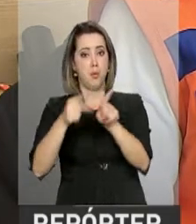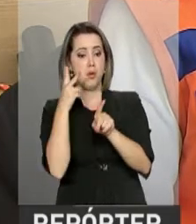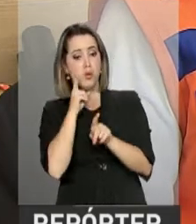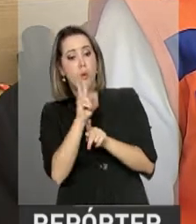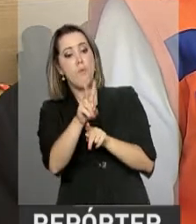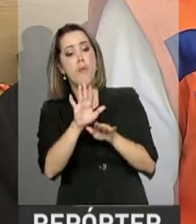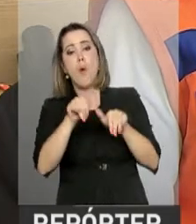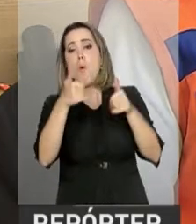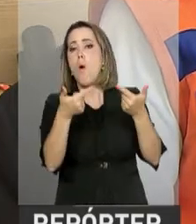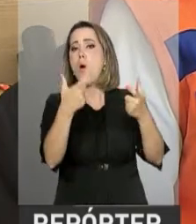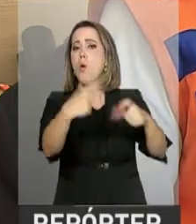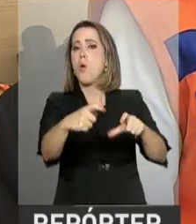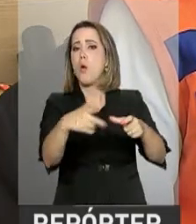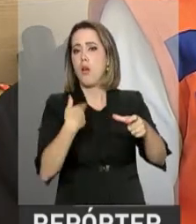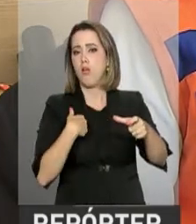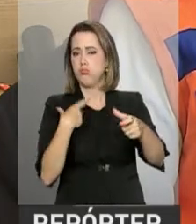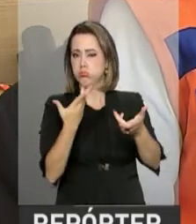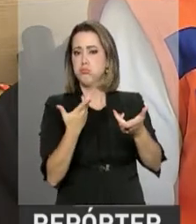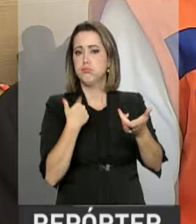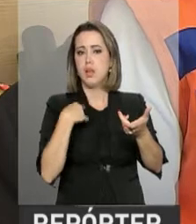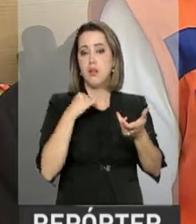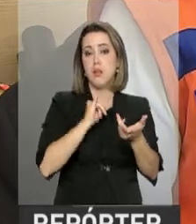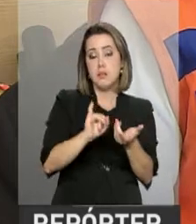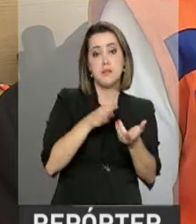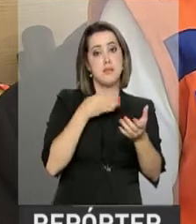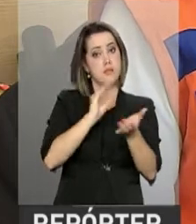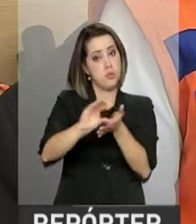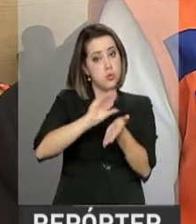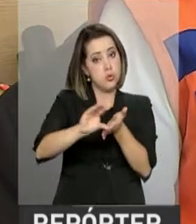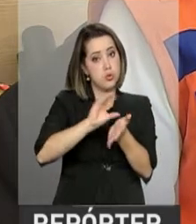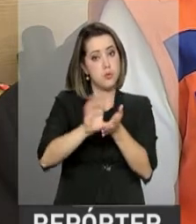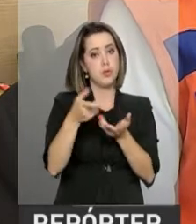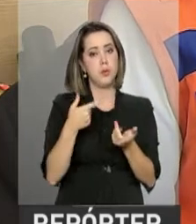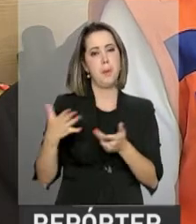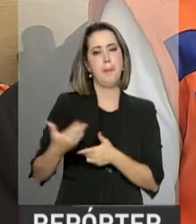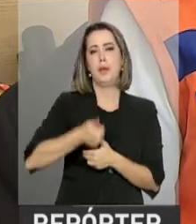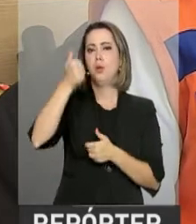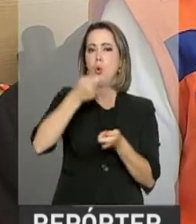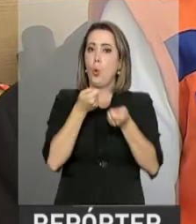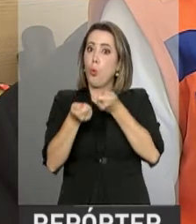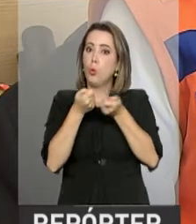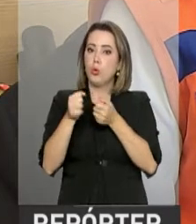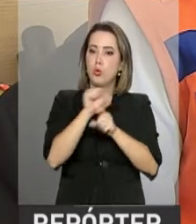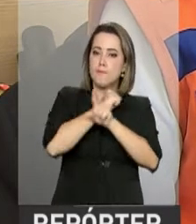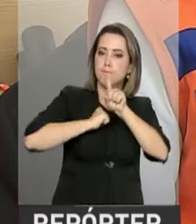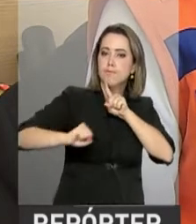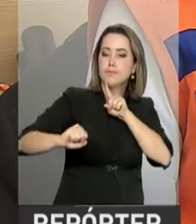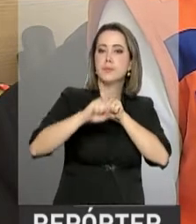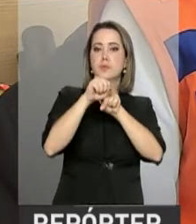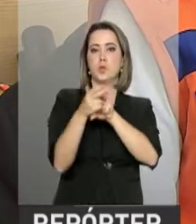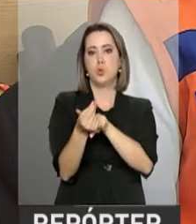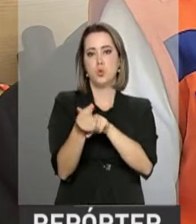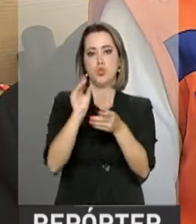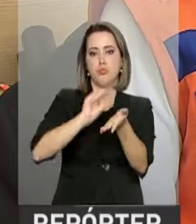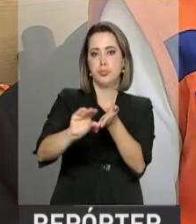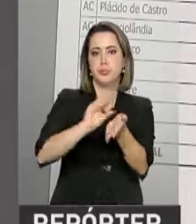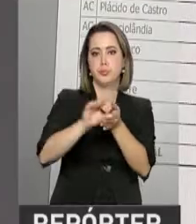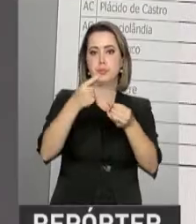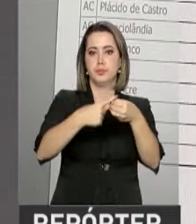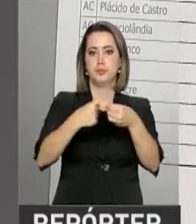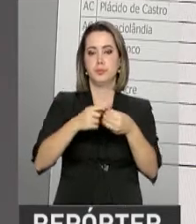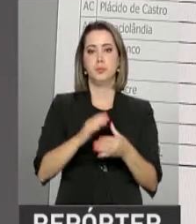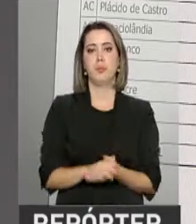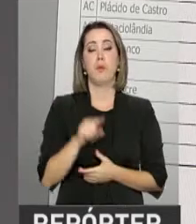a vantagem seria a transparência eo controle social da aplicação a aplicação desses recursos no município atingido